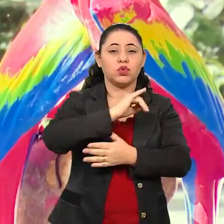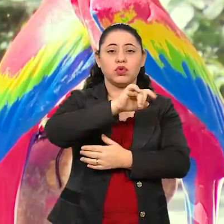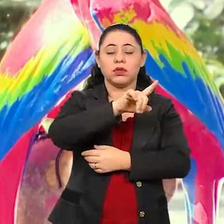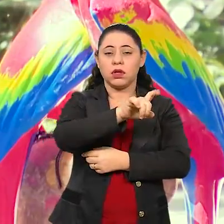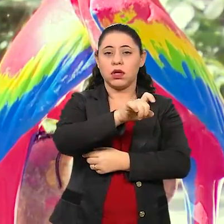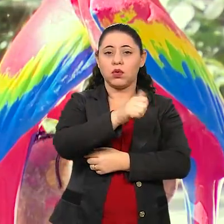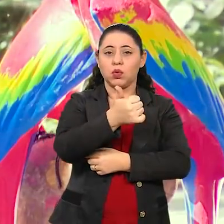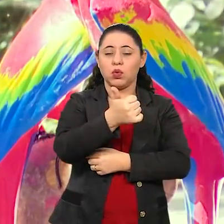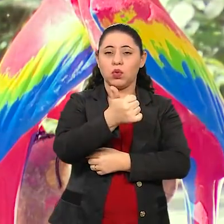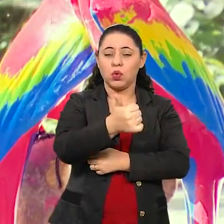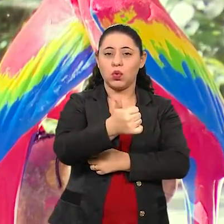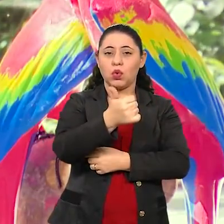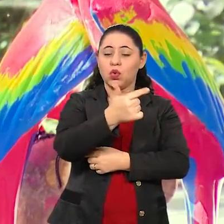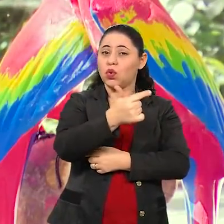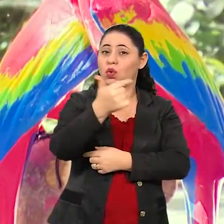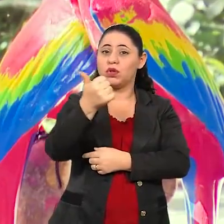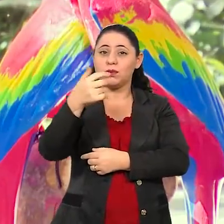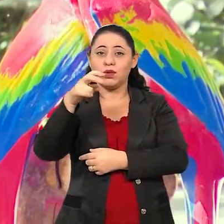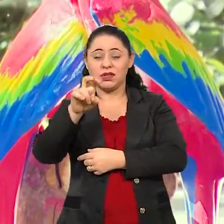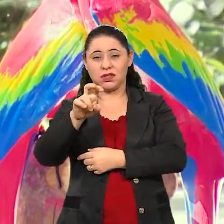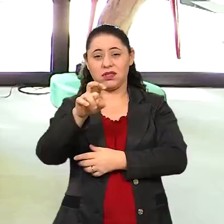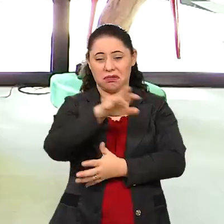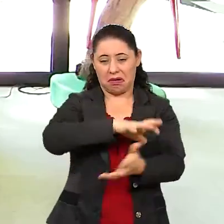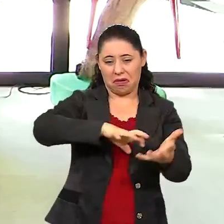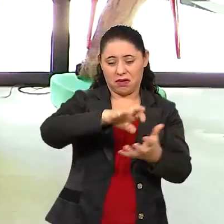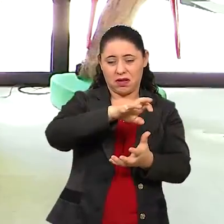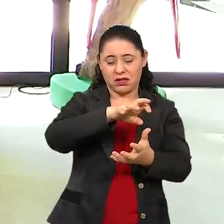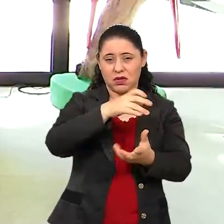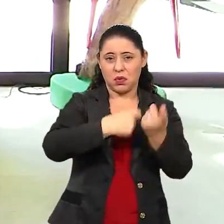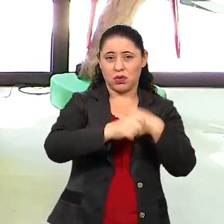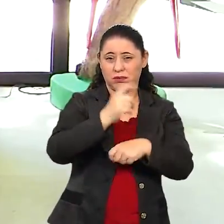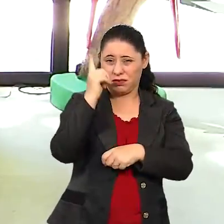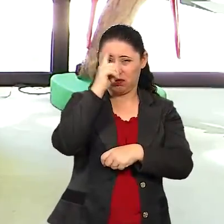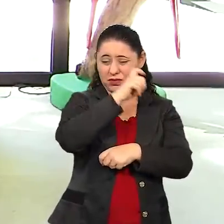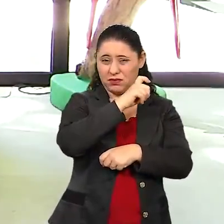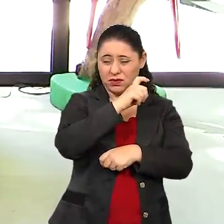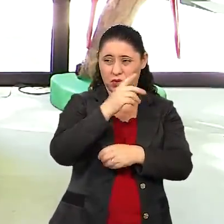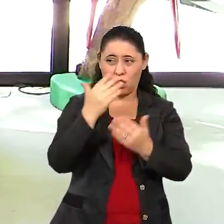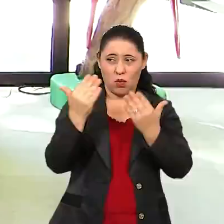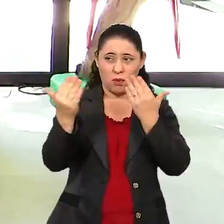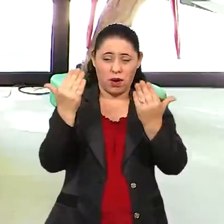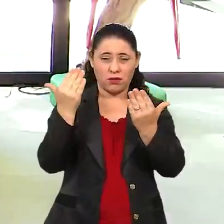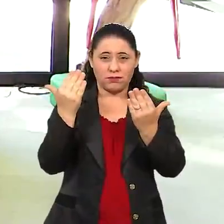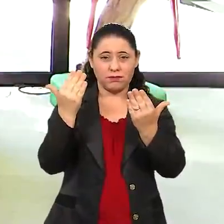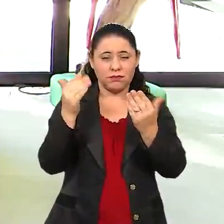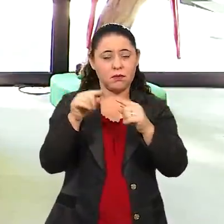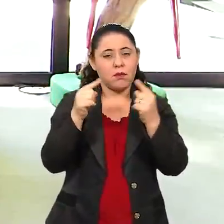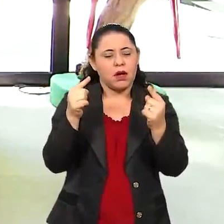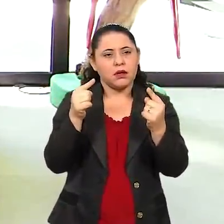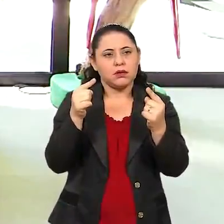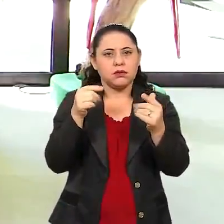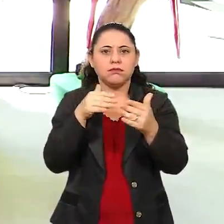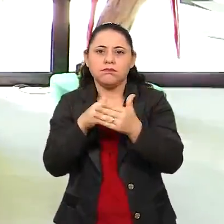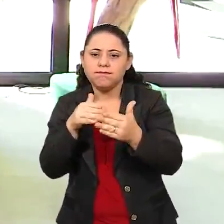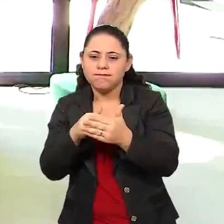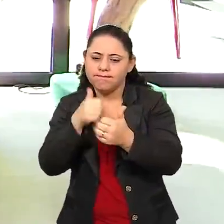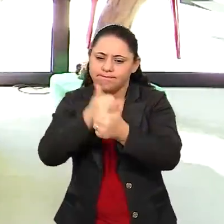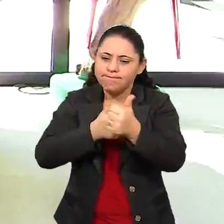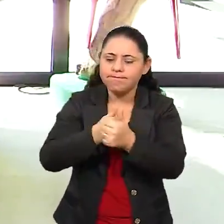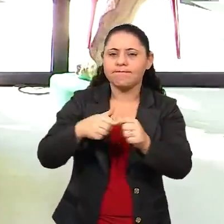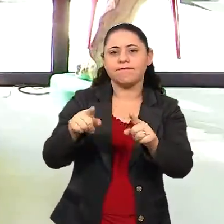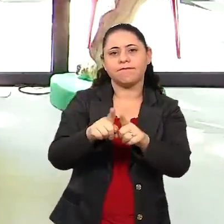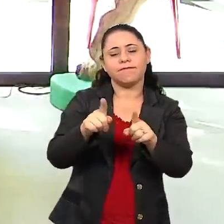começamos em janeiro de 2015 junto com a crise econômica um panorâmico extremamente difícil mas isso extremamente